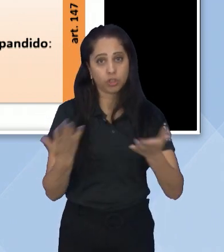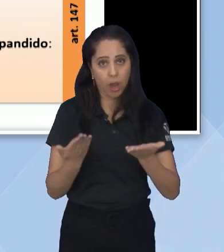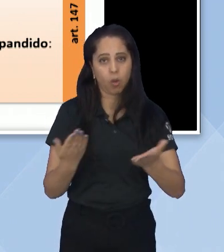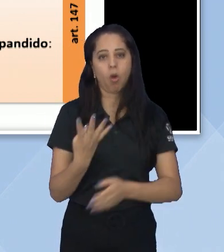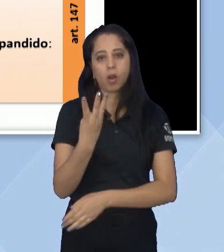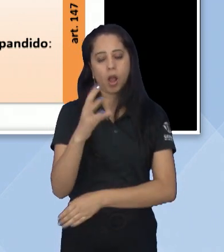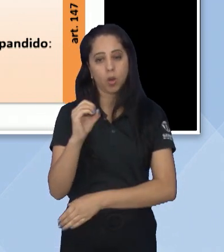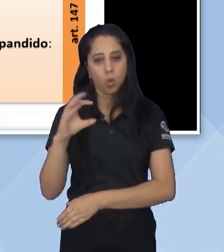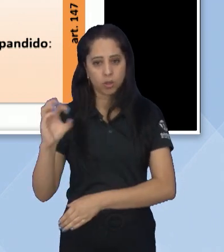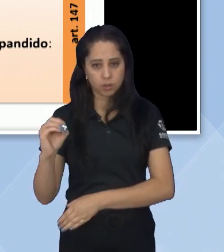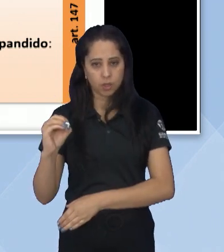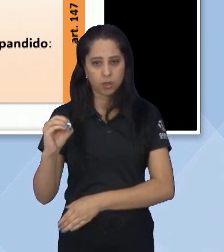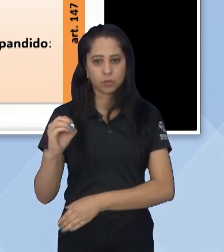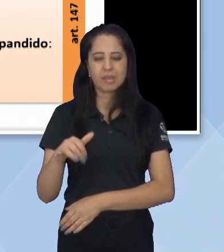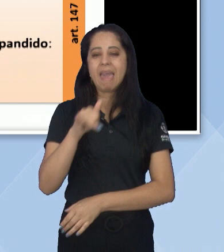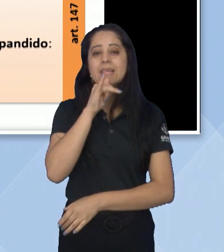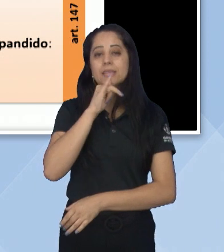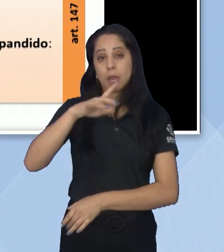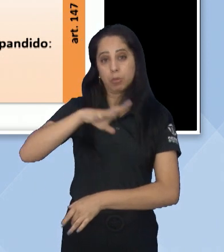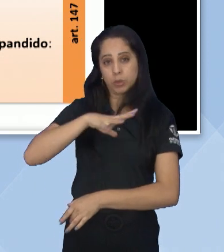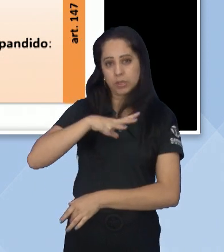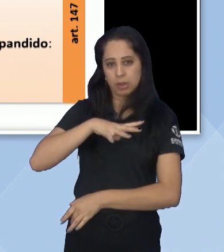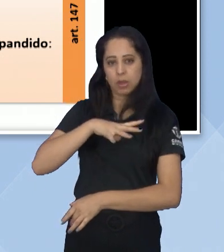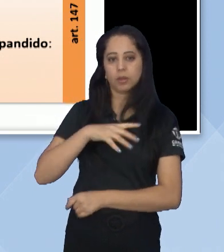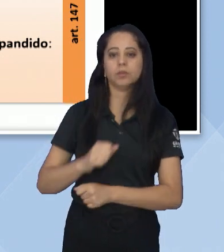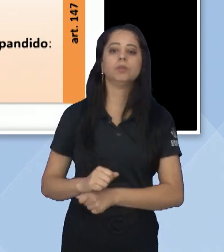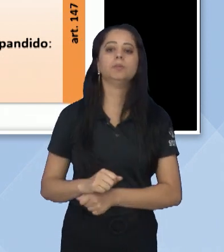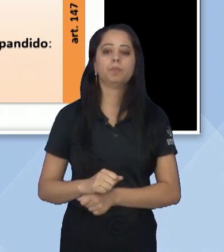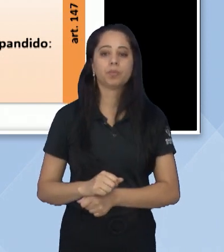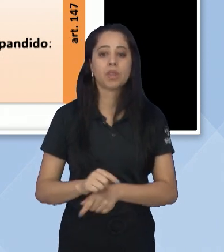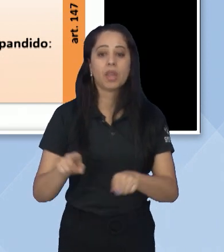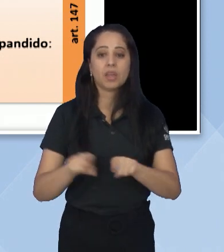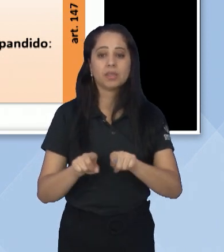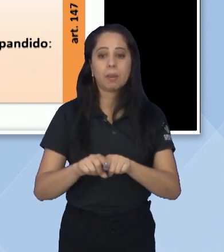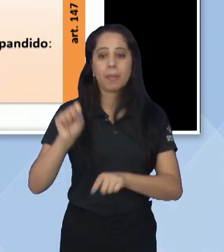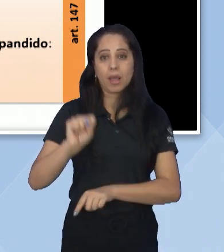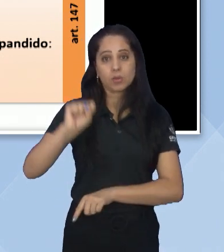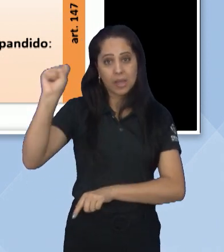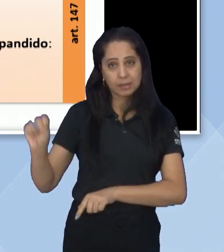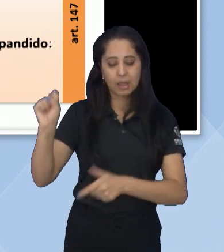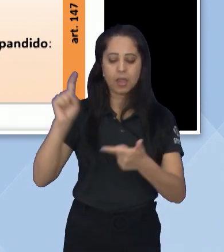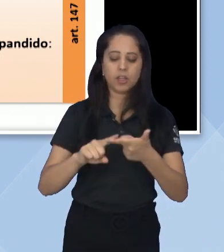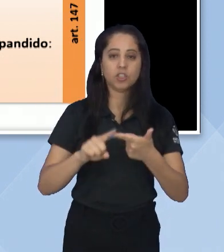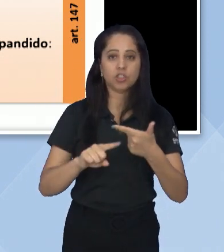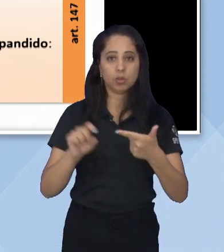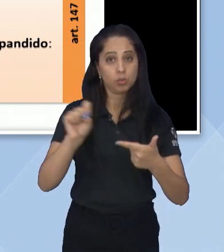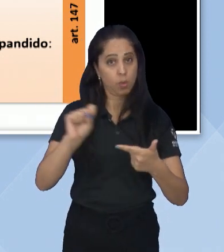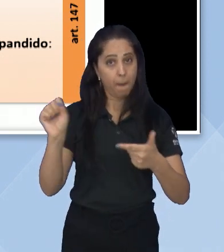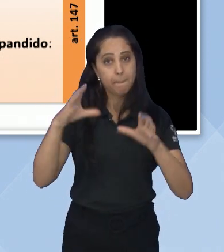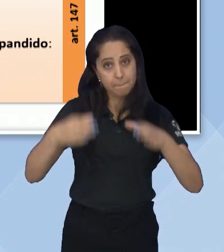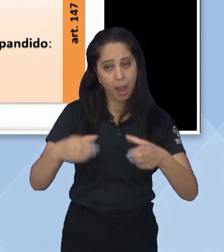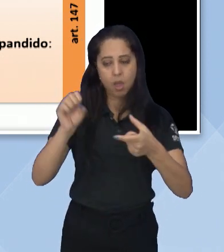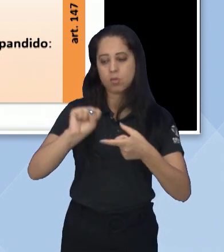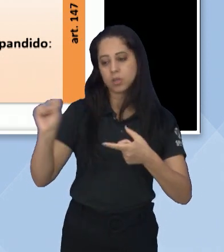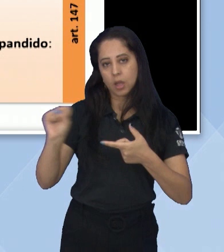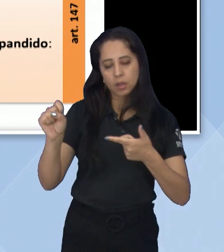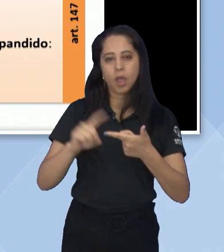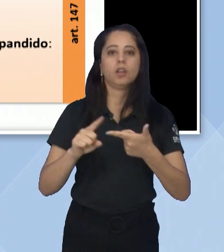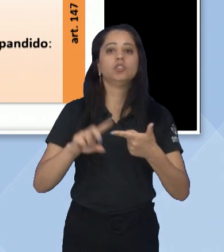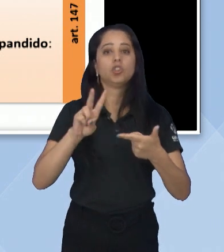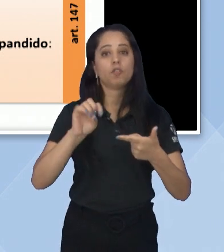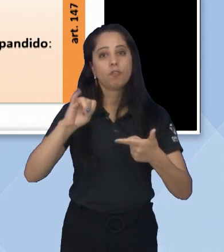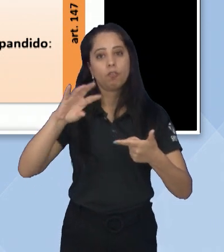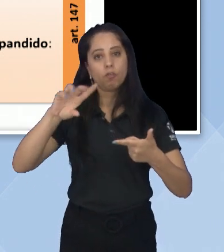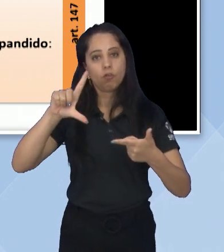da cidade o centro expandido a gente está colocando expandindo também para satélite Vila Diana entendendo que são locais que porque a gente precisa